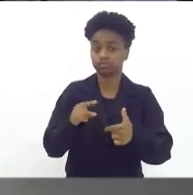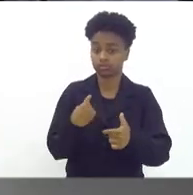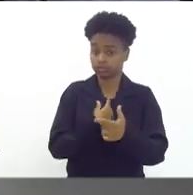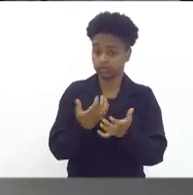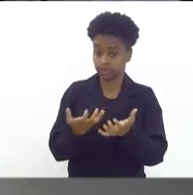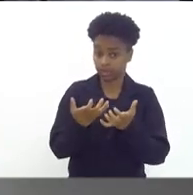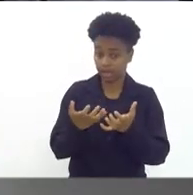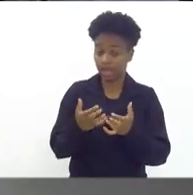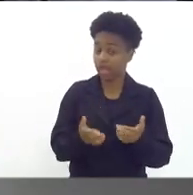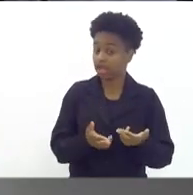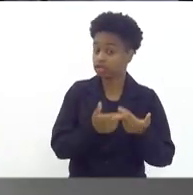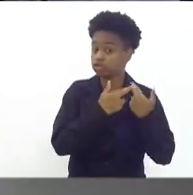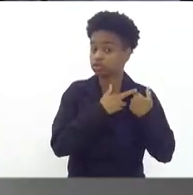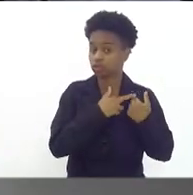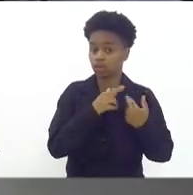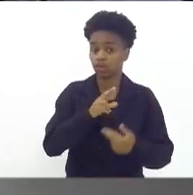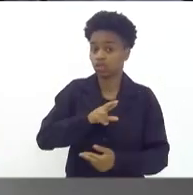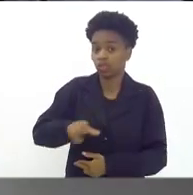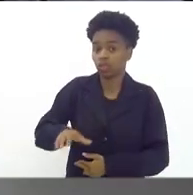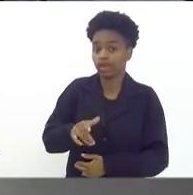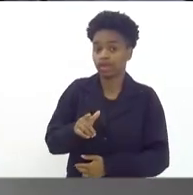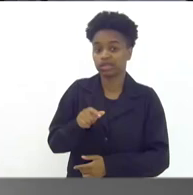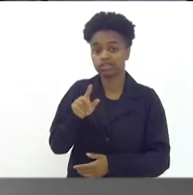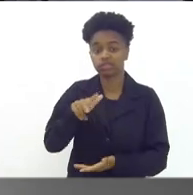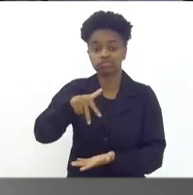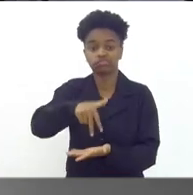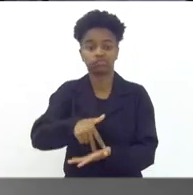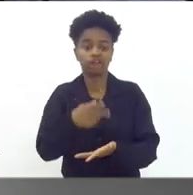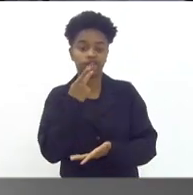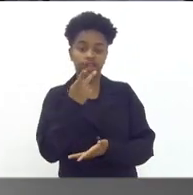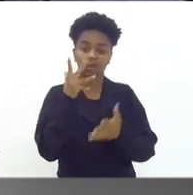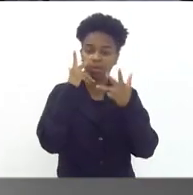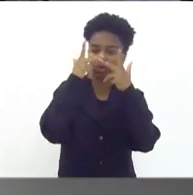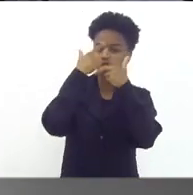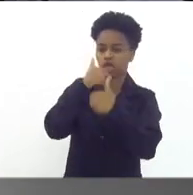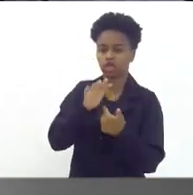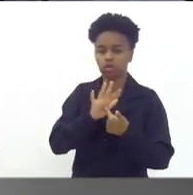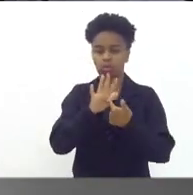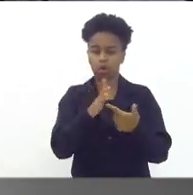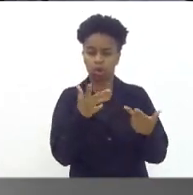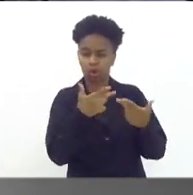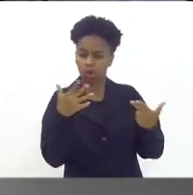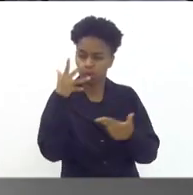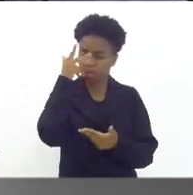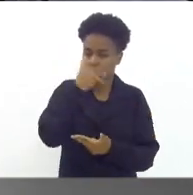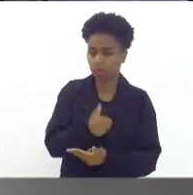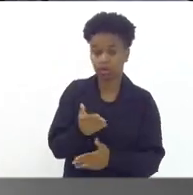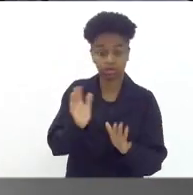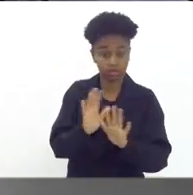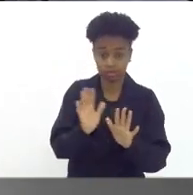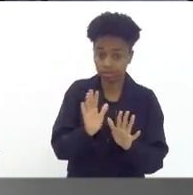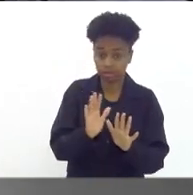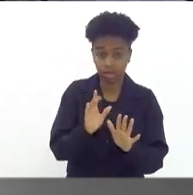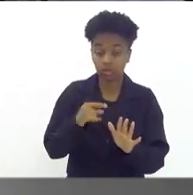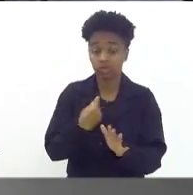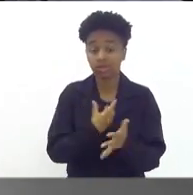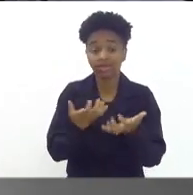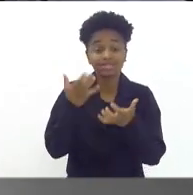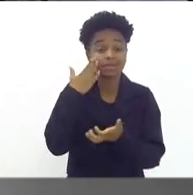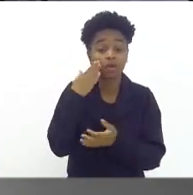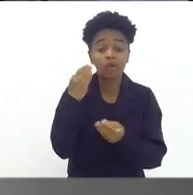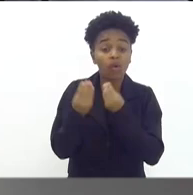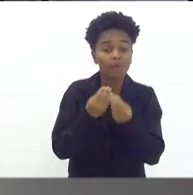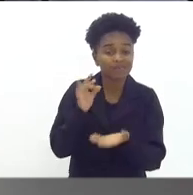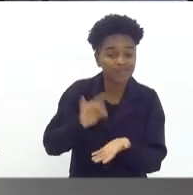quer responsabilidade nós não queremos que chegar aqui fala bonito que faça um cenário meu amigo nada disso O que vale é o dia a dia